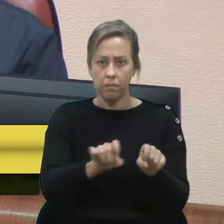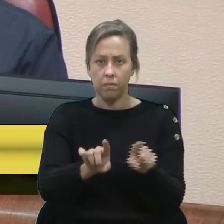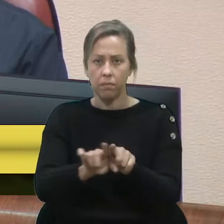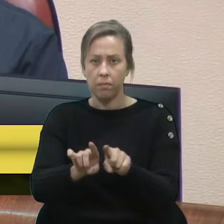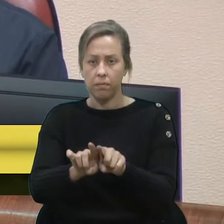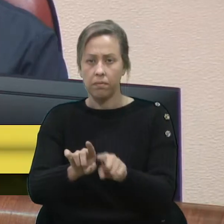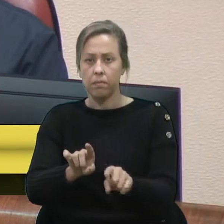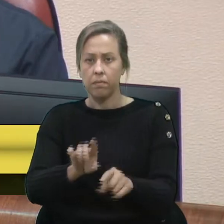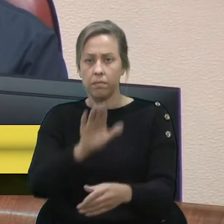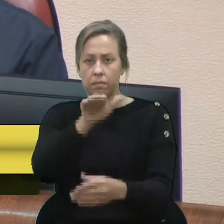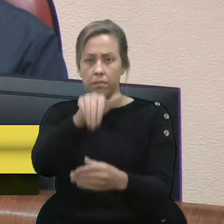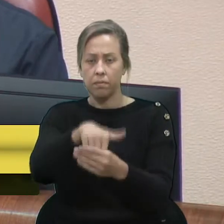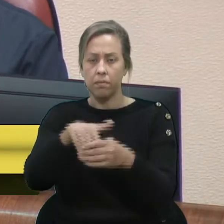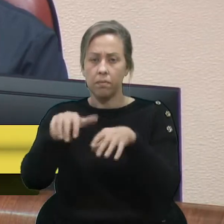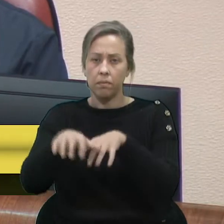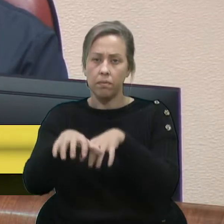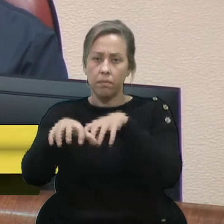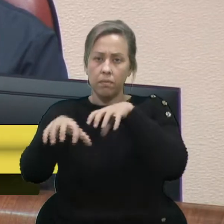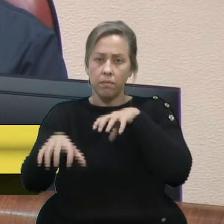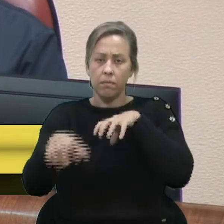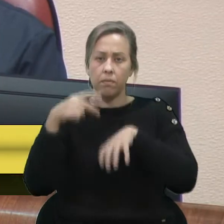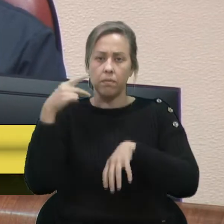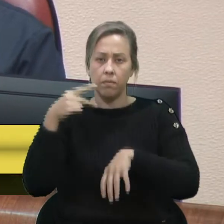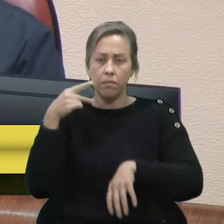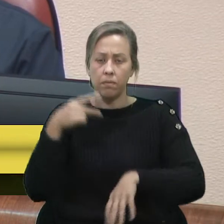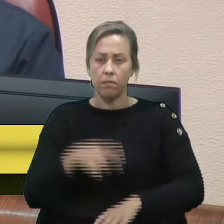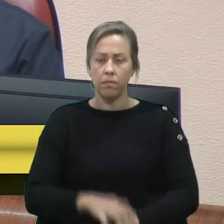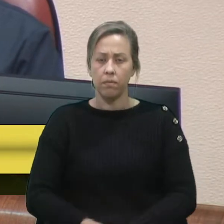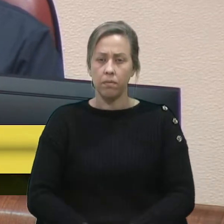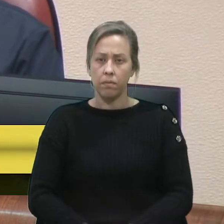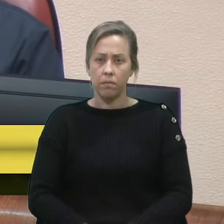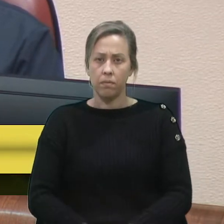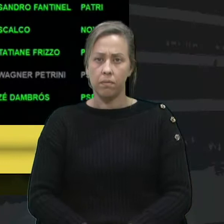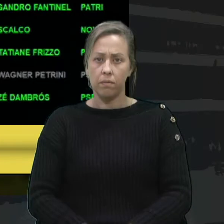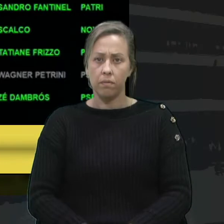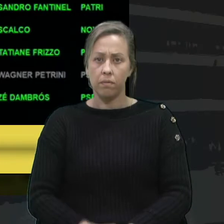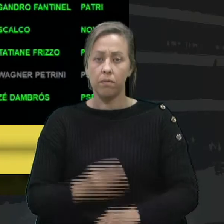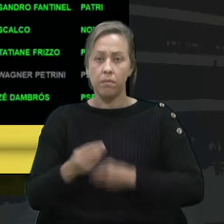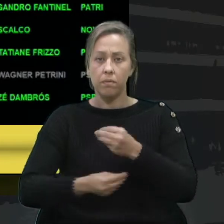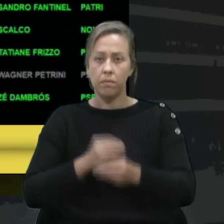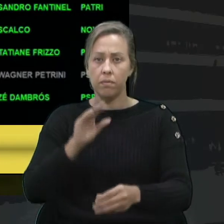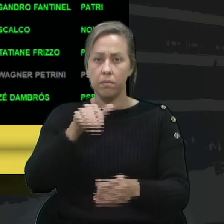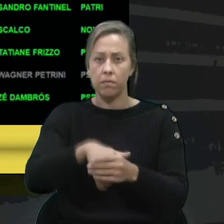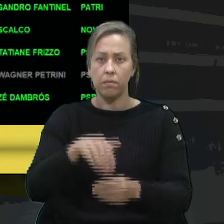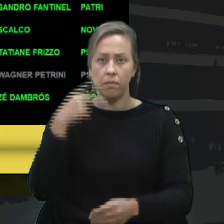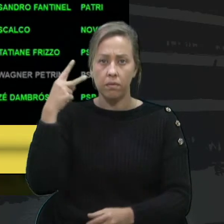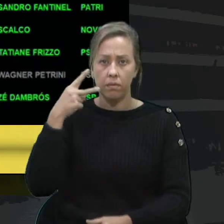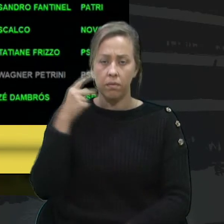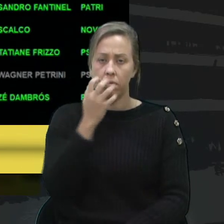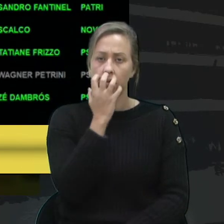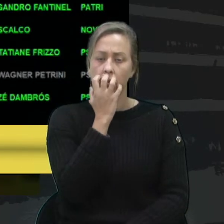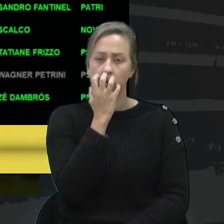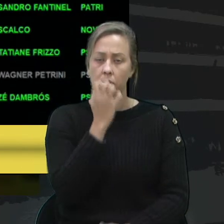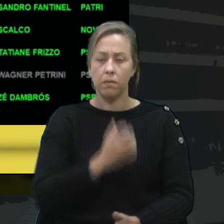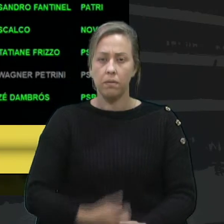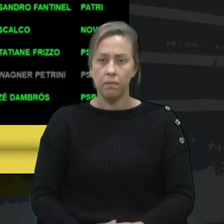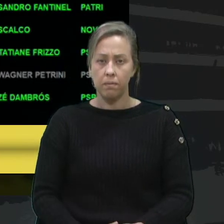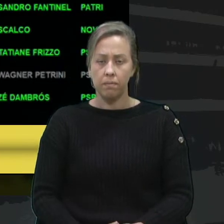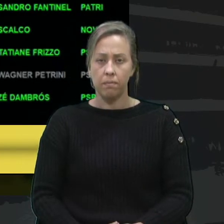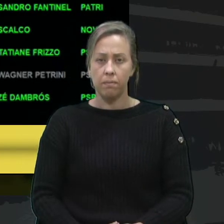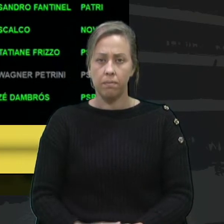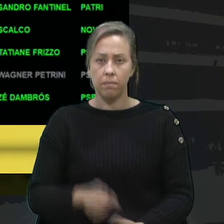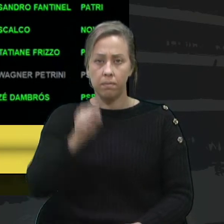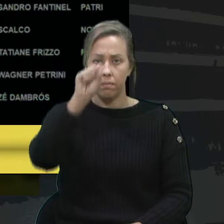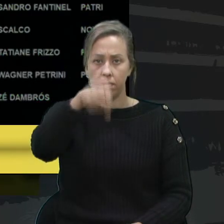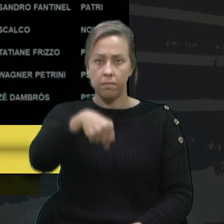Passamos ao registro dos votos dos vereadores com participação remota. Como vota vereador Camilis?